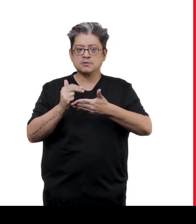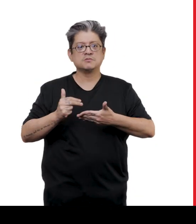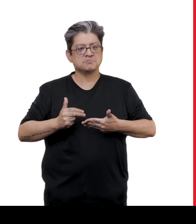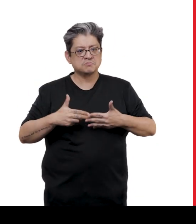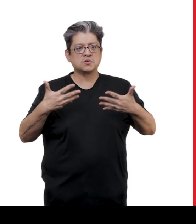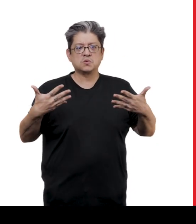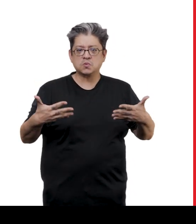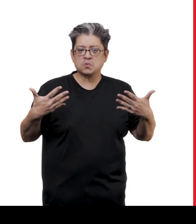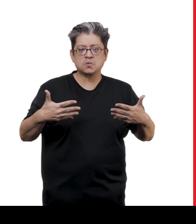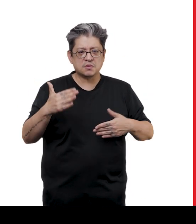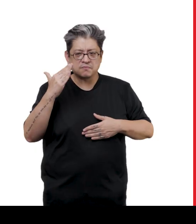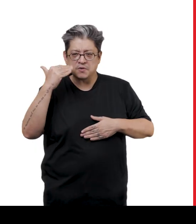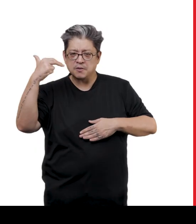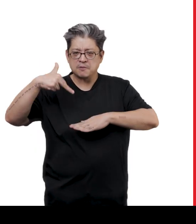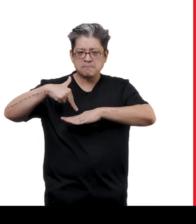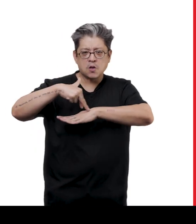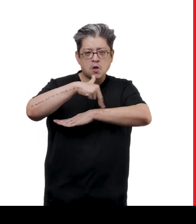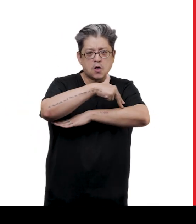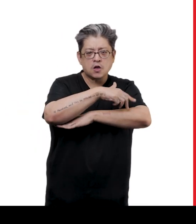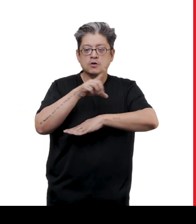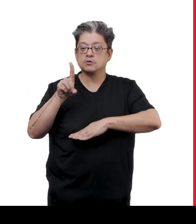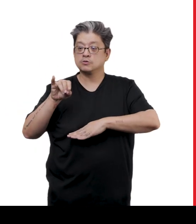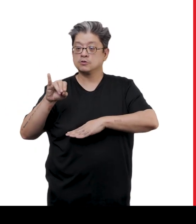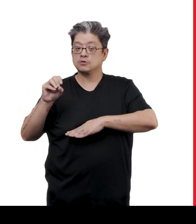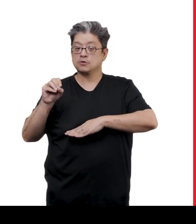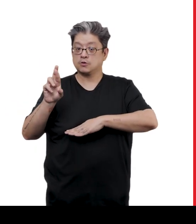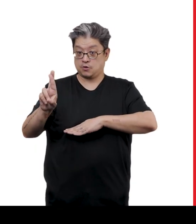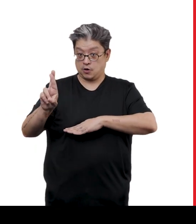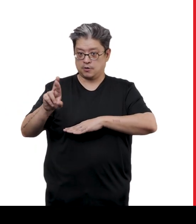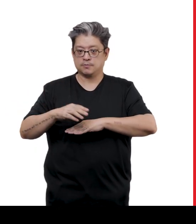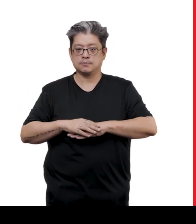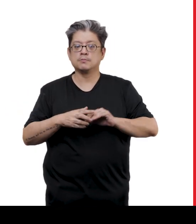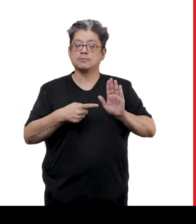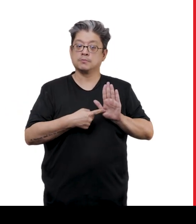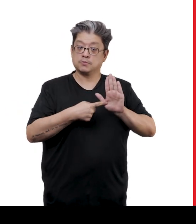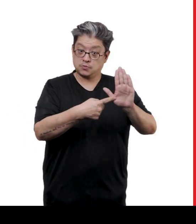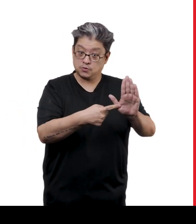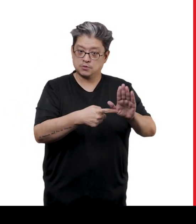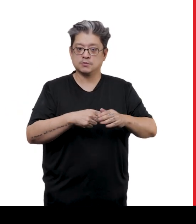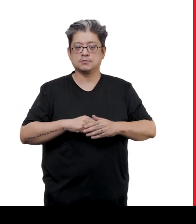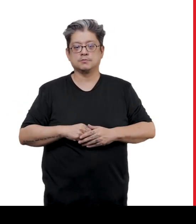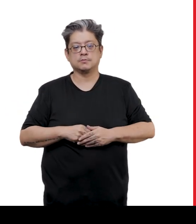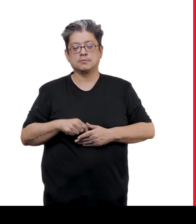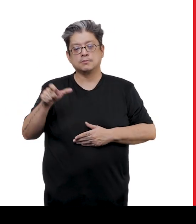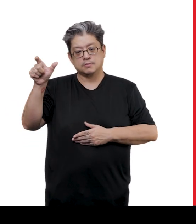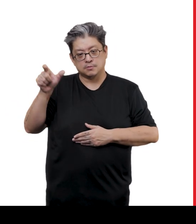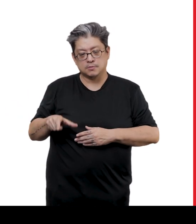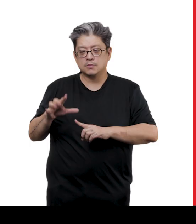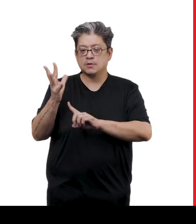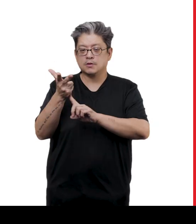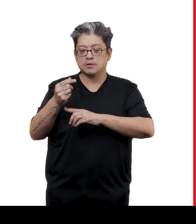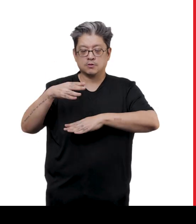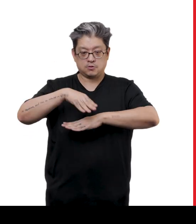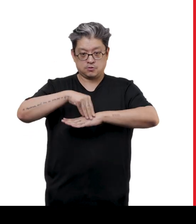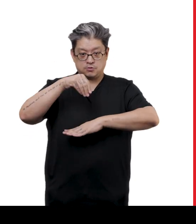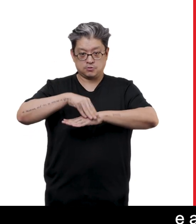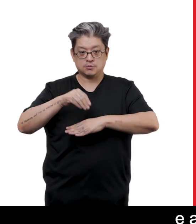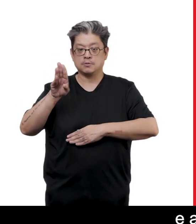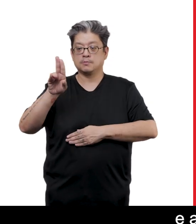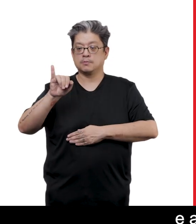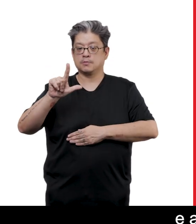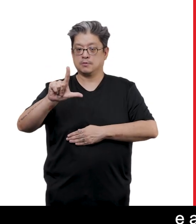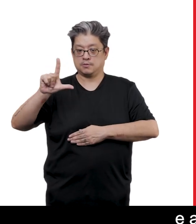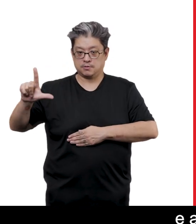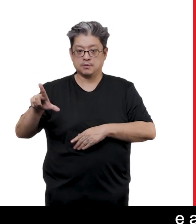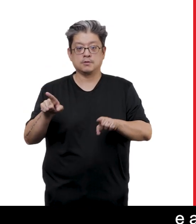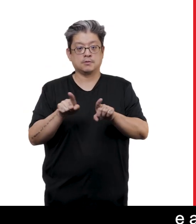nesse ano o desfile de alta costura da grife francesa Christian Dior, a exposição do suíço Max Bill e